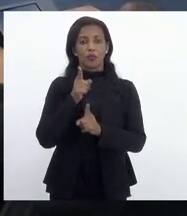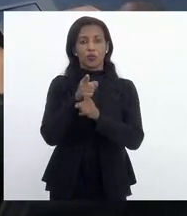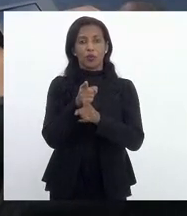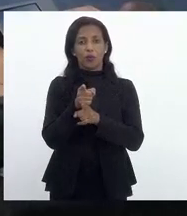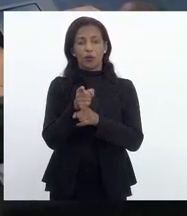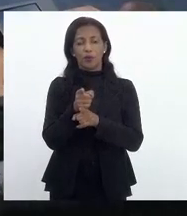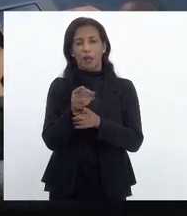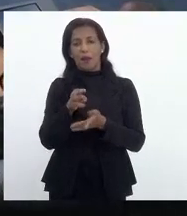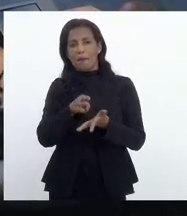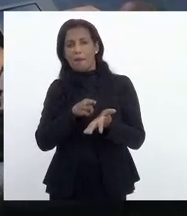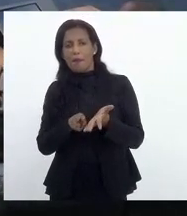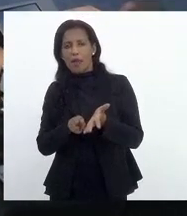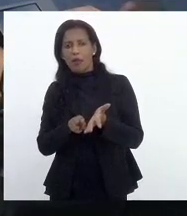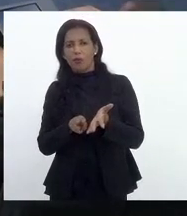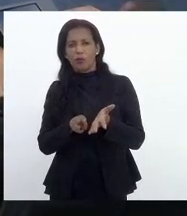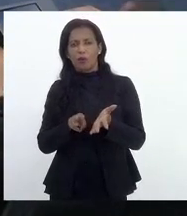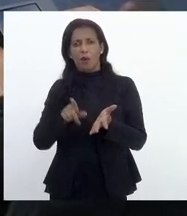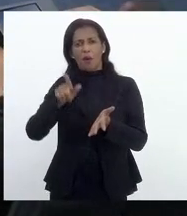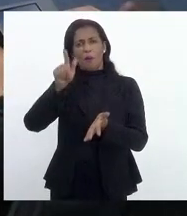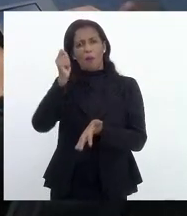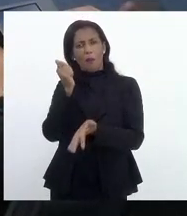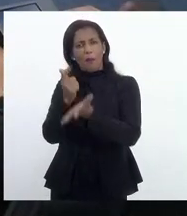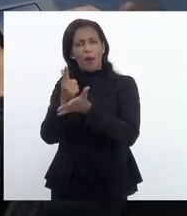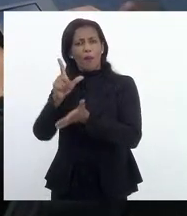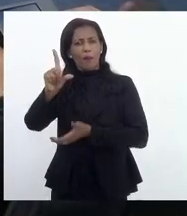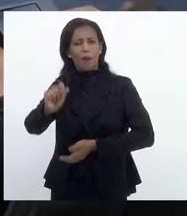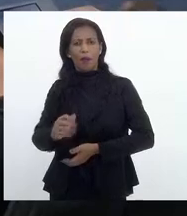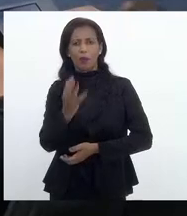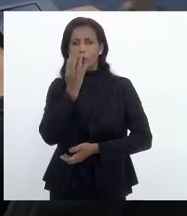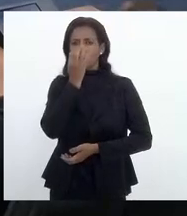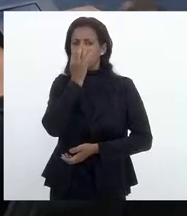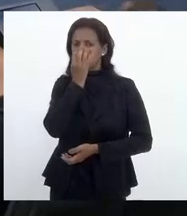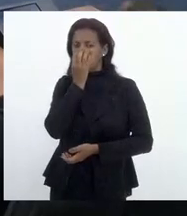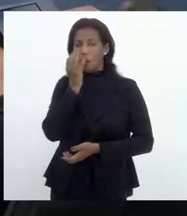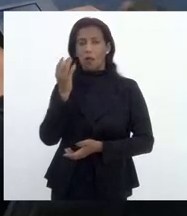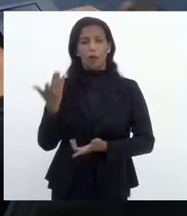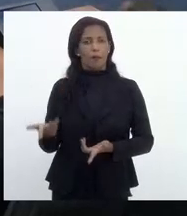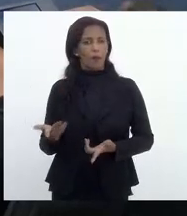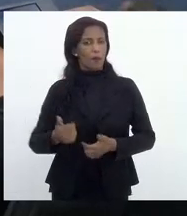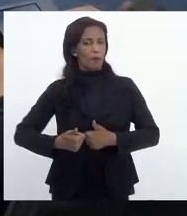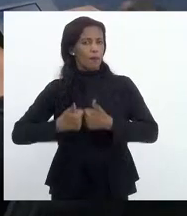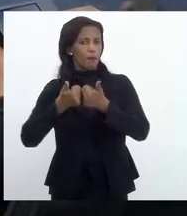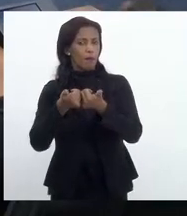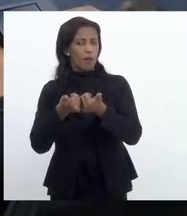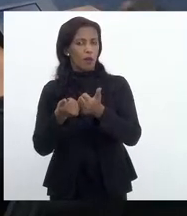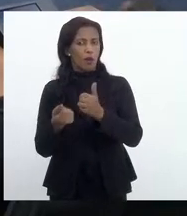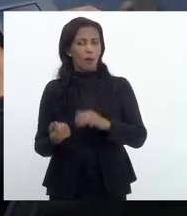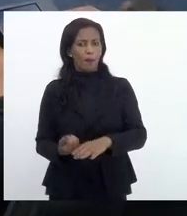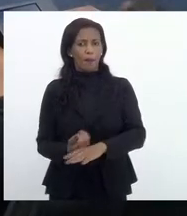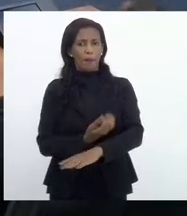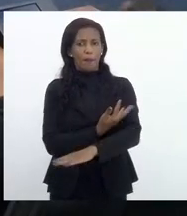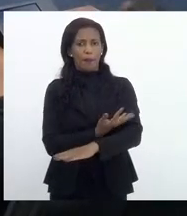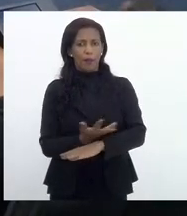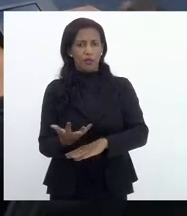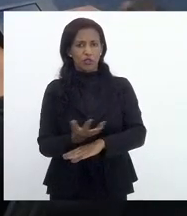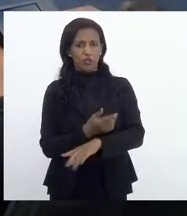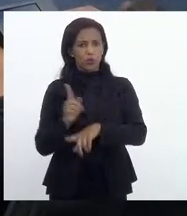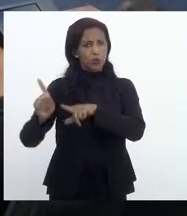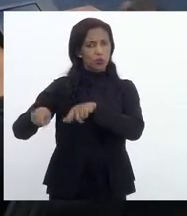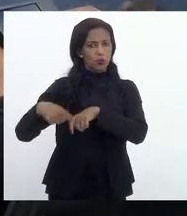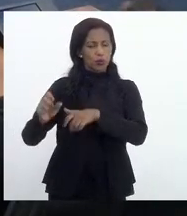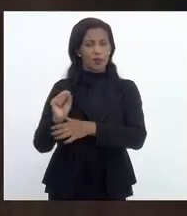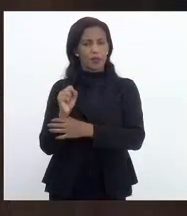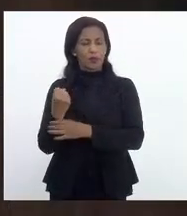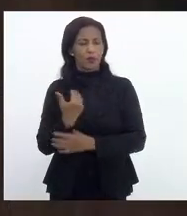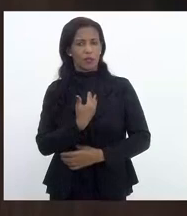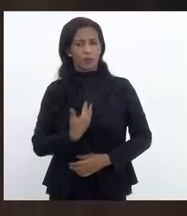métodos mais baratos para respiradores as condições de melhorar o plantio de melhorar a